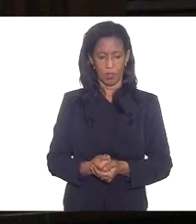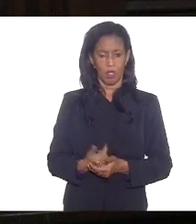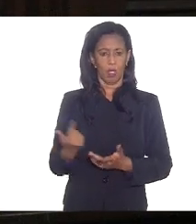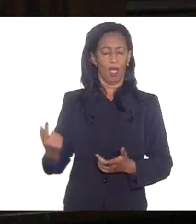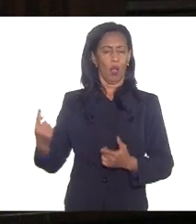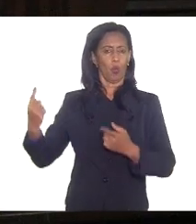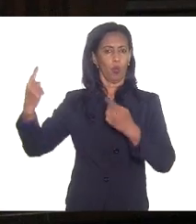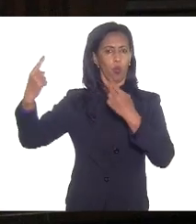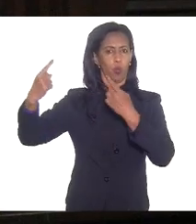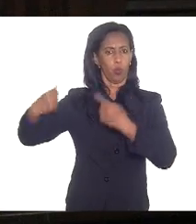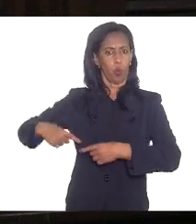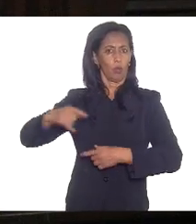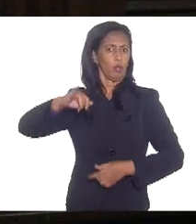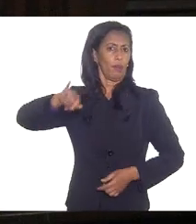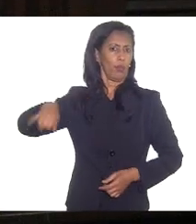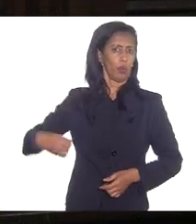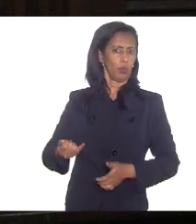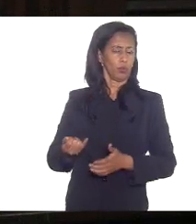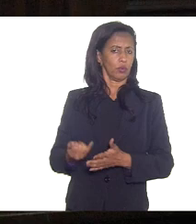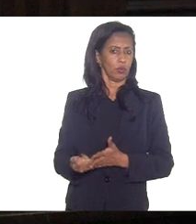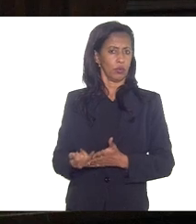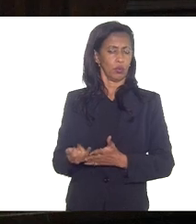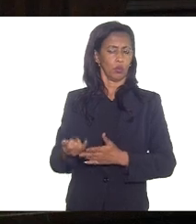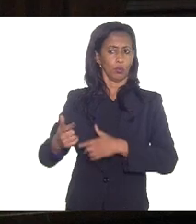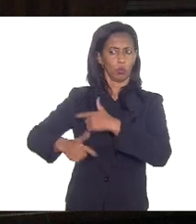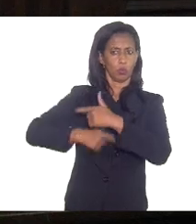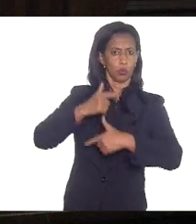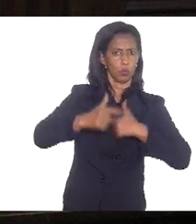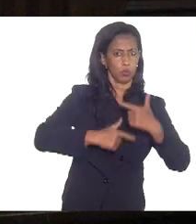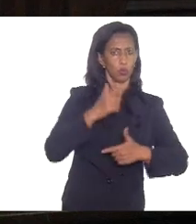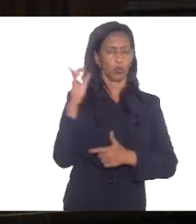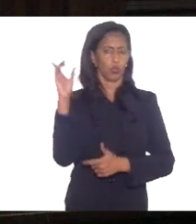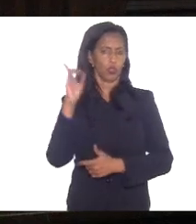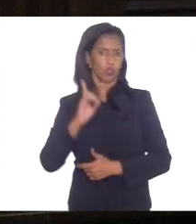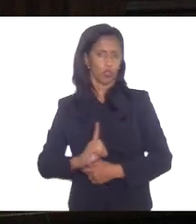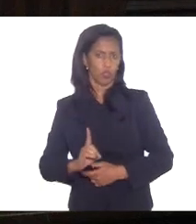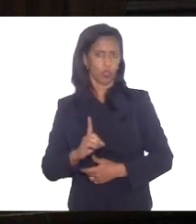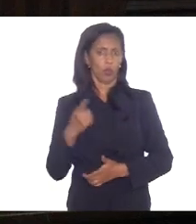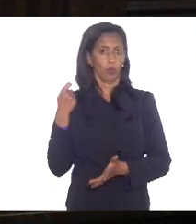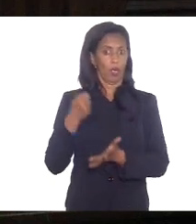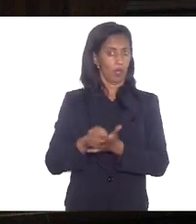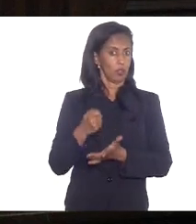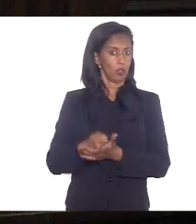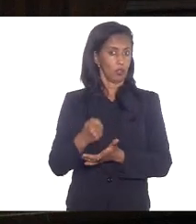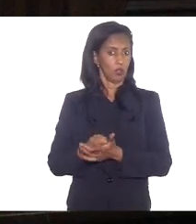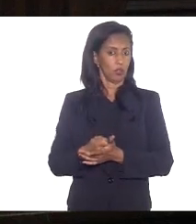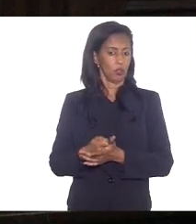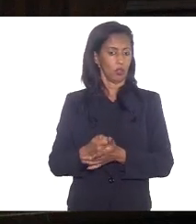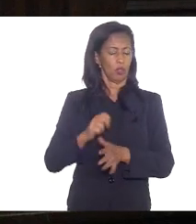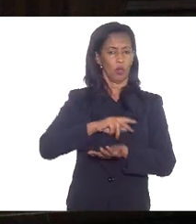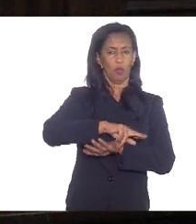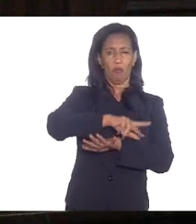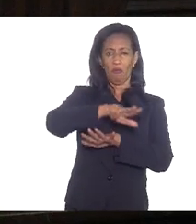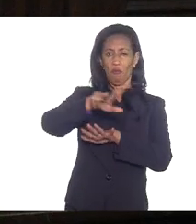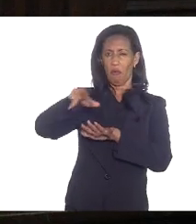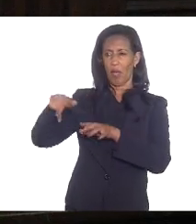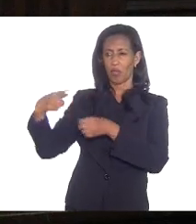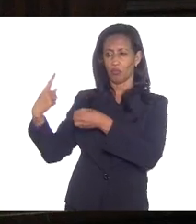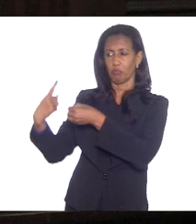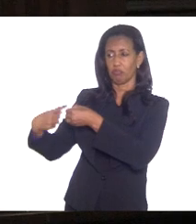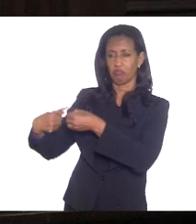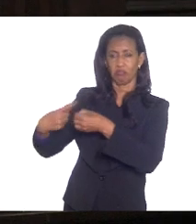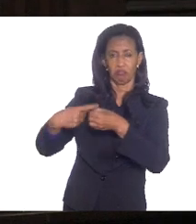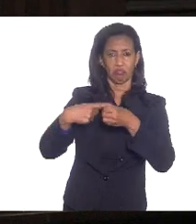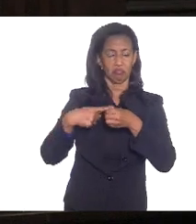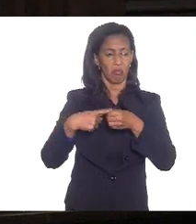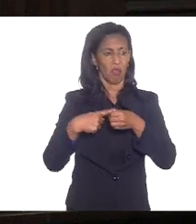confrontação das oportunidades, serviços e direitos que estão garantidos em vários bairros de